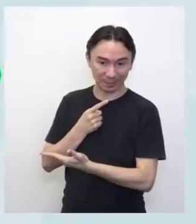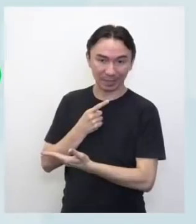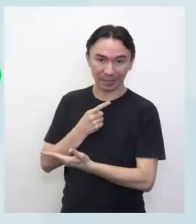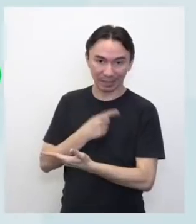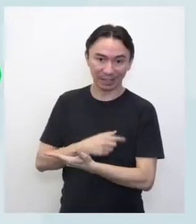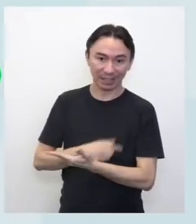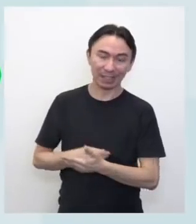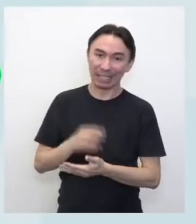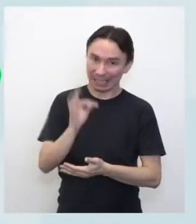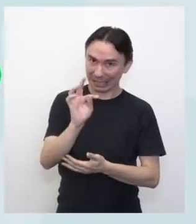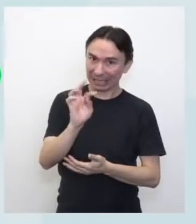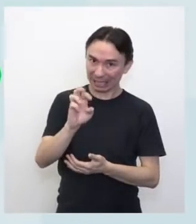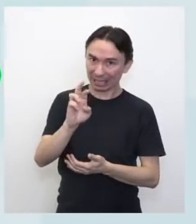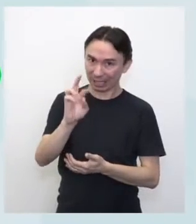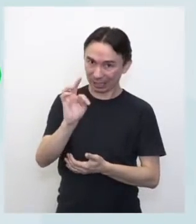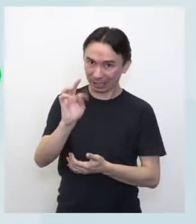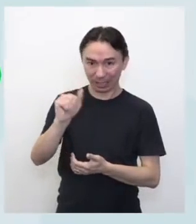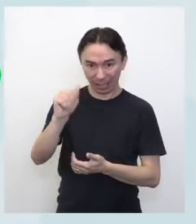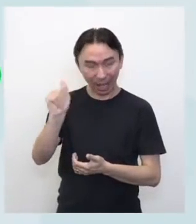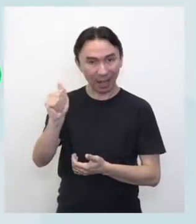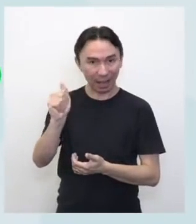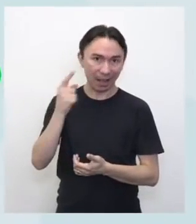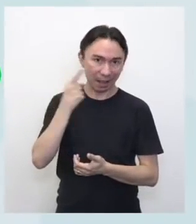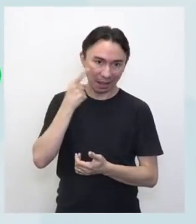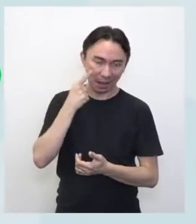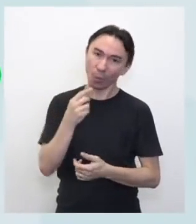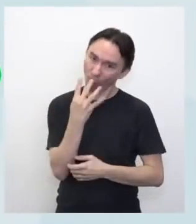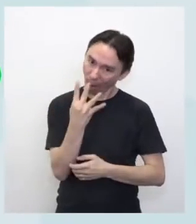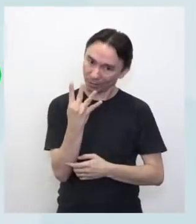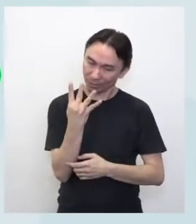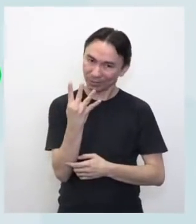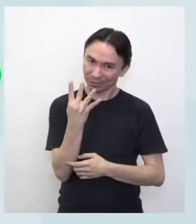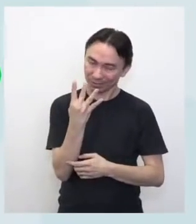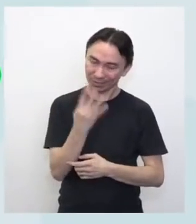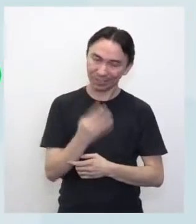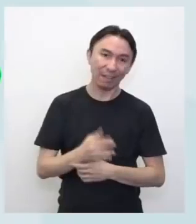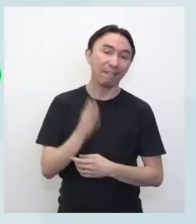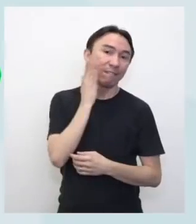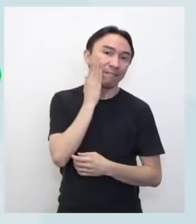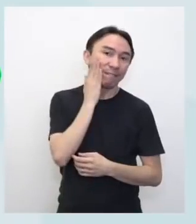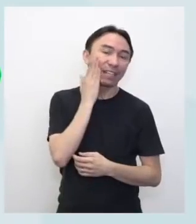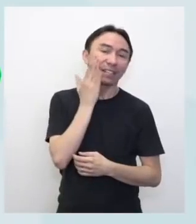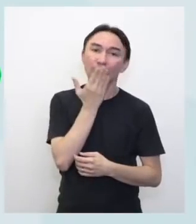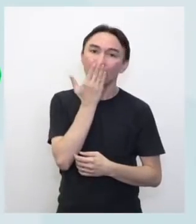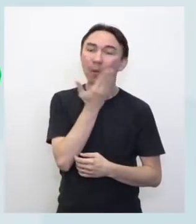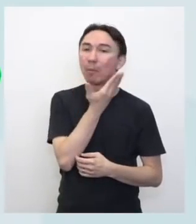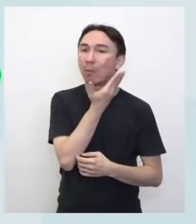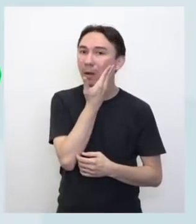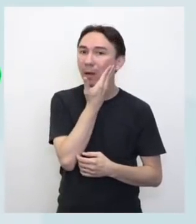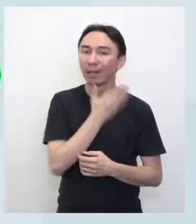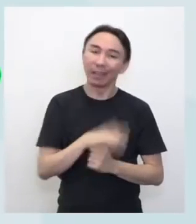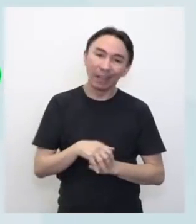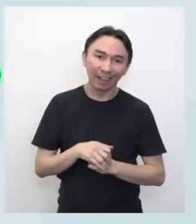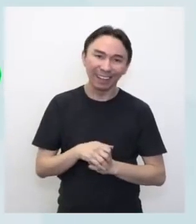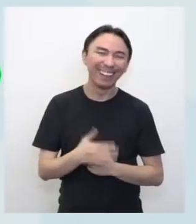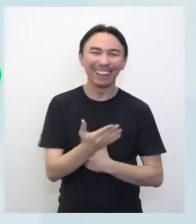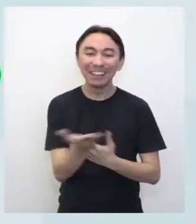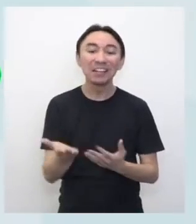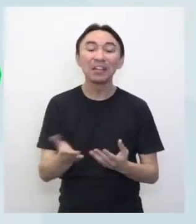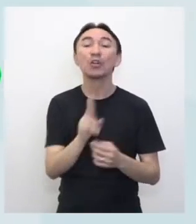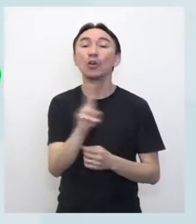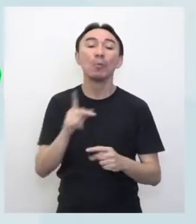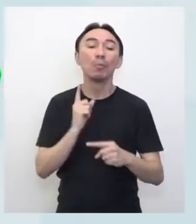Tetra, quatro, edro, faces. E ela só recebe esse nome porque todos